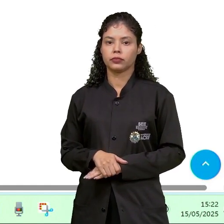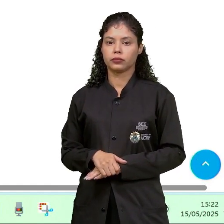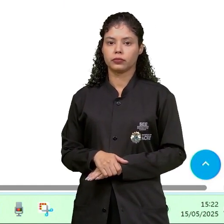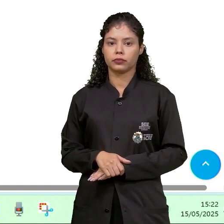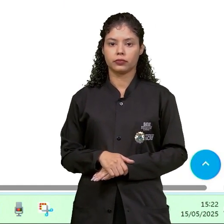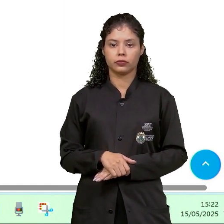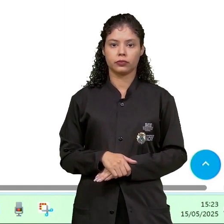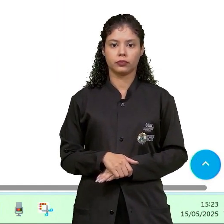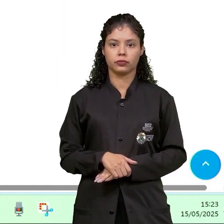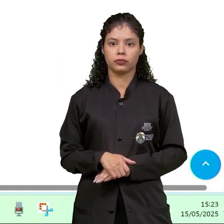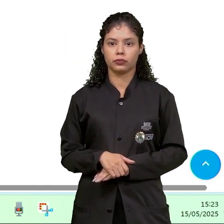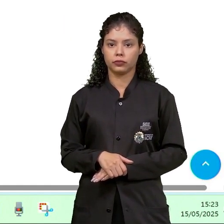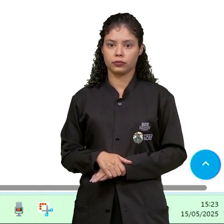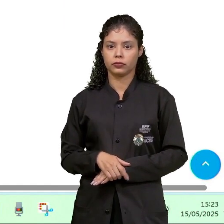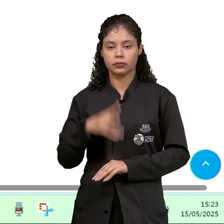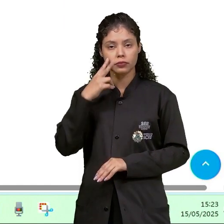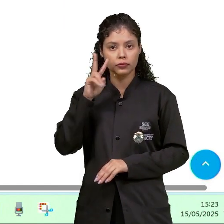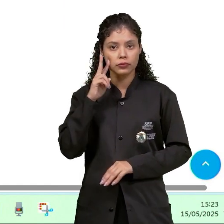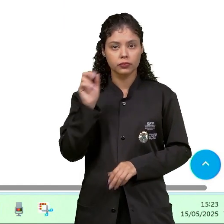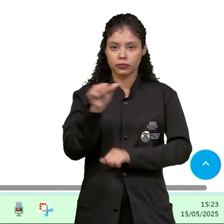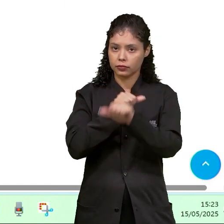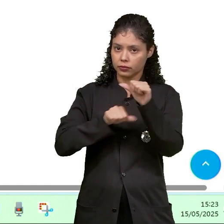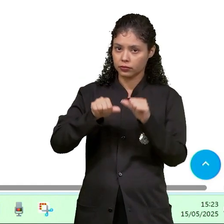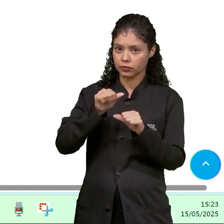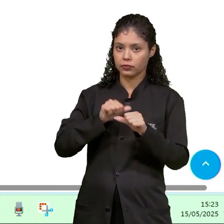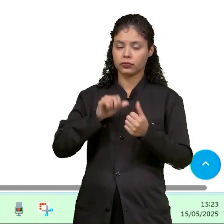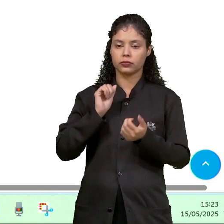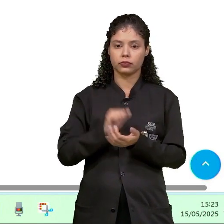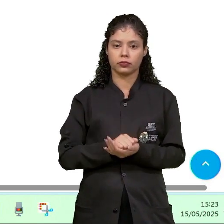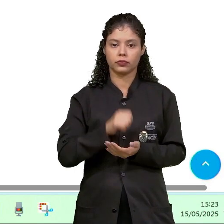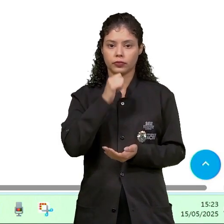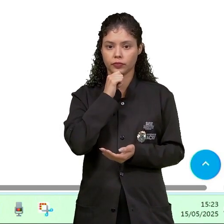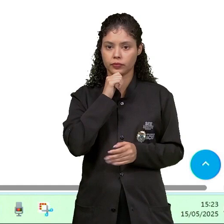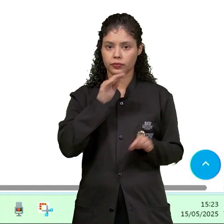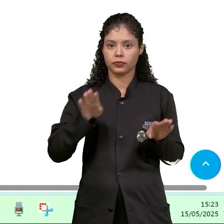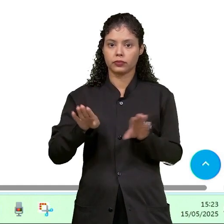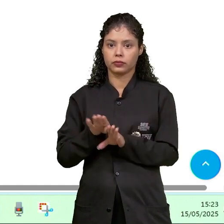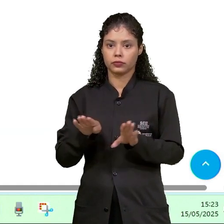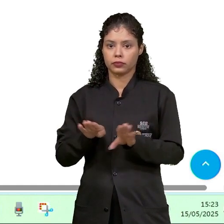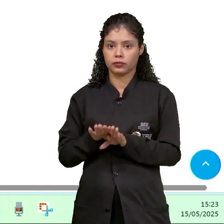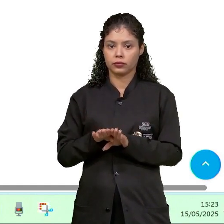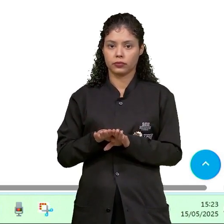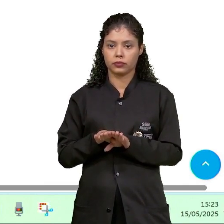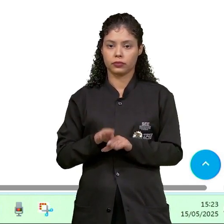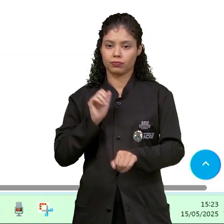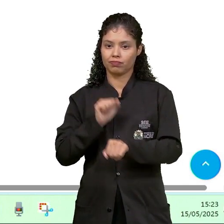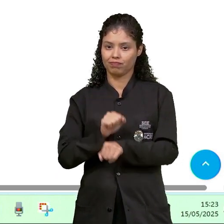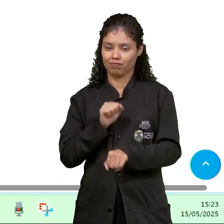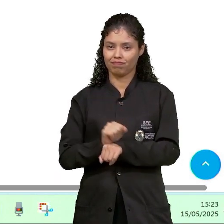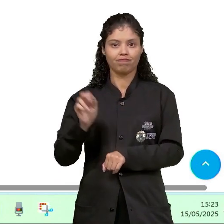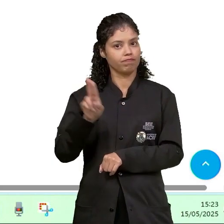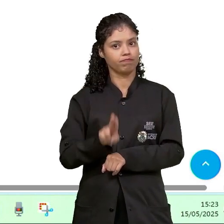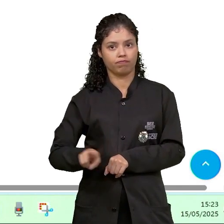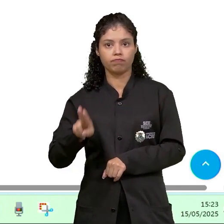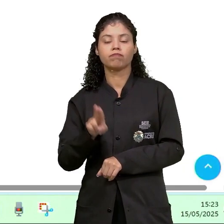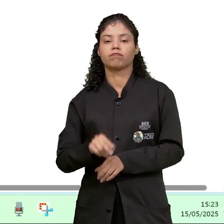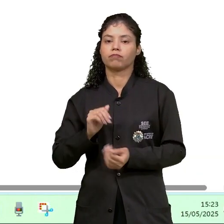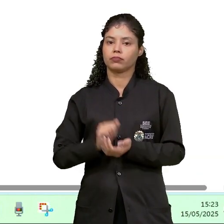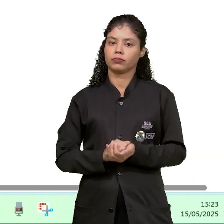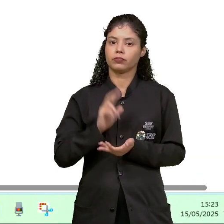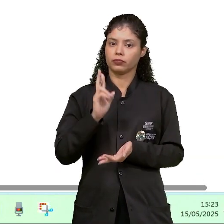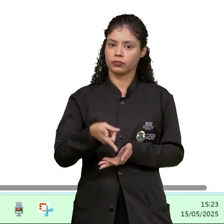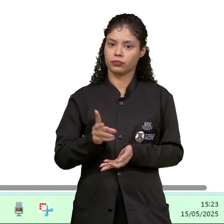Você percebe que não muda muito, porque essa plataforma, ela é uma plataforma de treinamento, ela fica muito parada, né? A gente quase não usa, mais para fazer treinamento